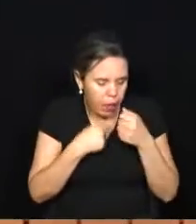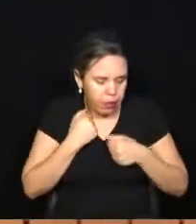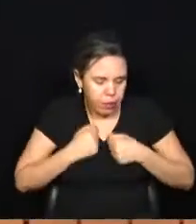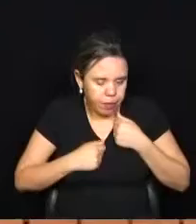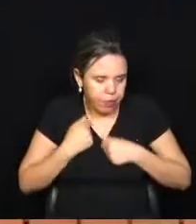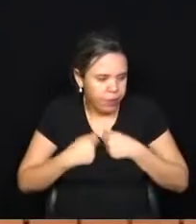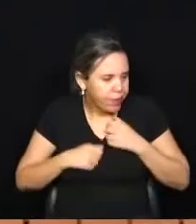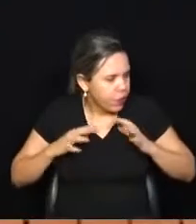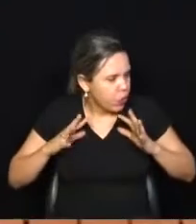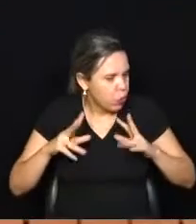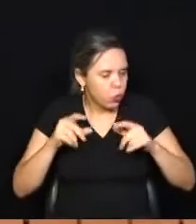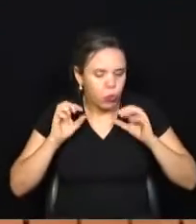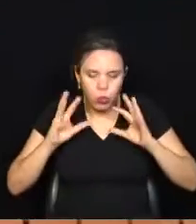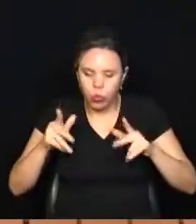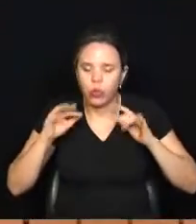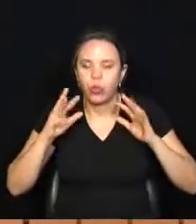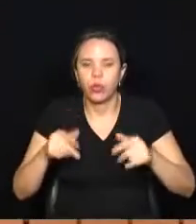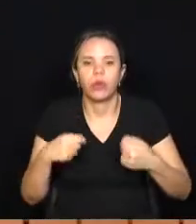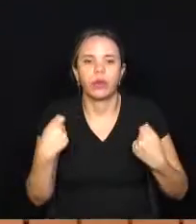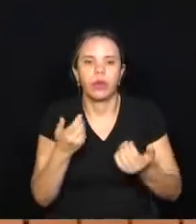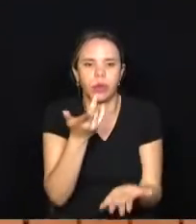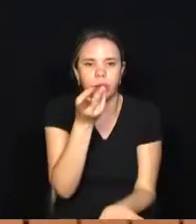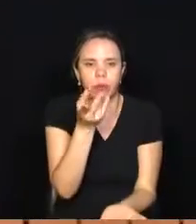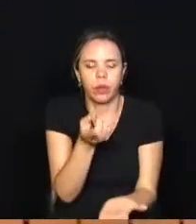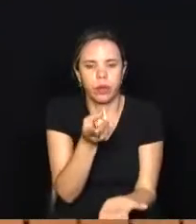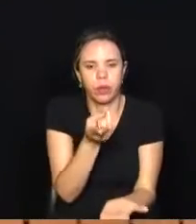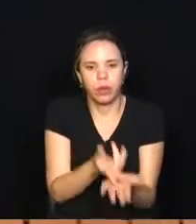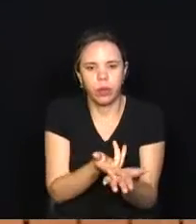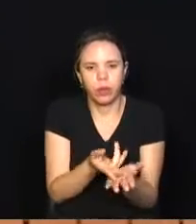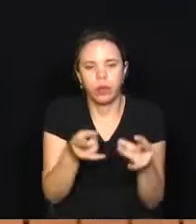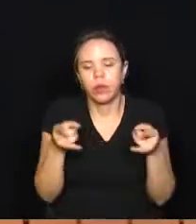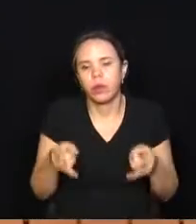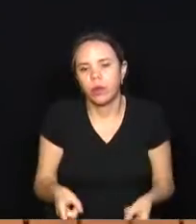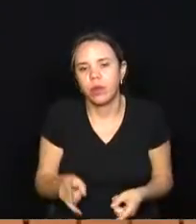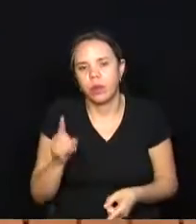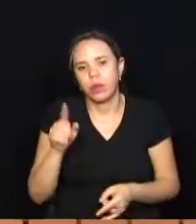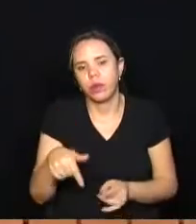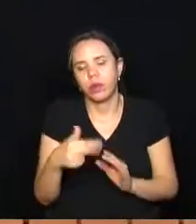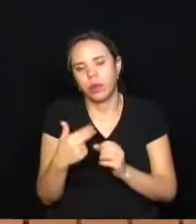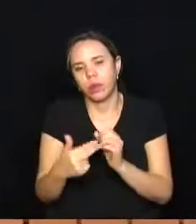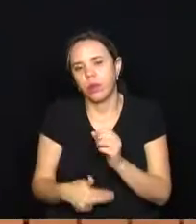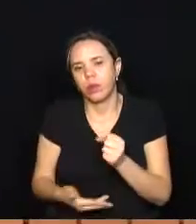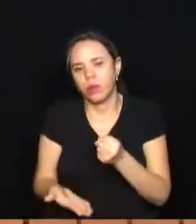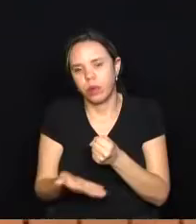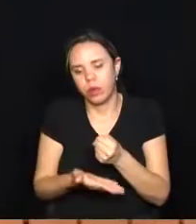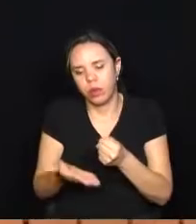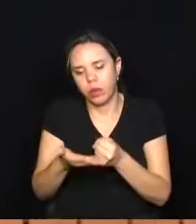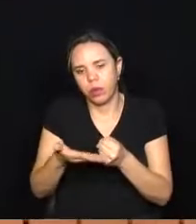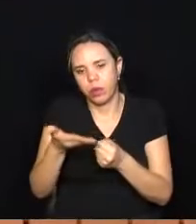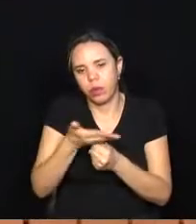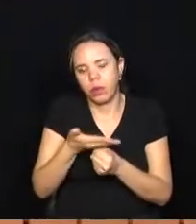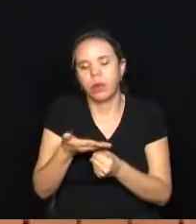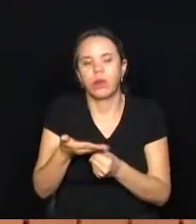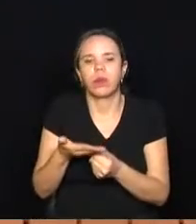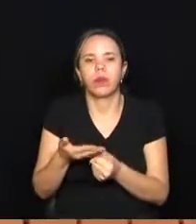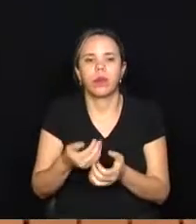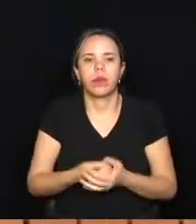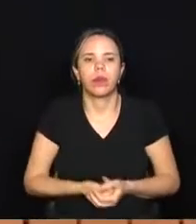banho, tudo na cama. Então, é essa nomenclatura que nós temos, grau 1, 2 e